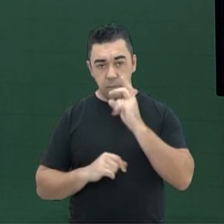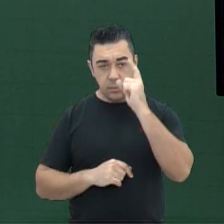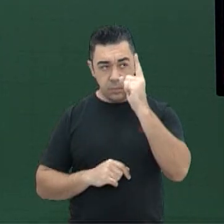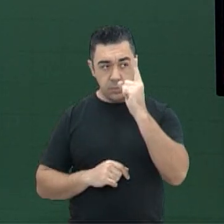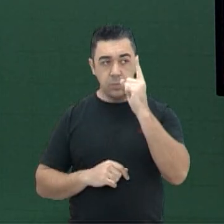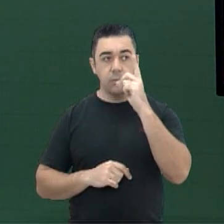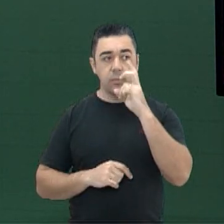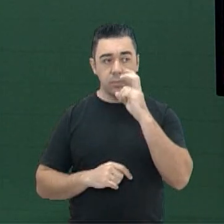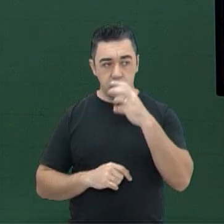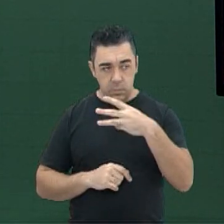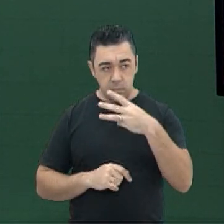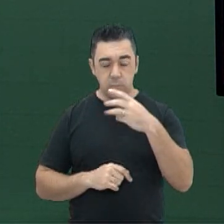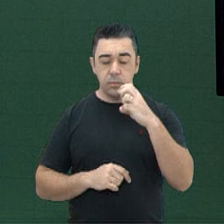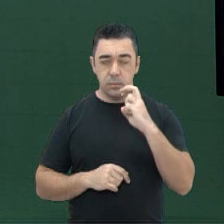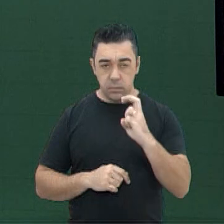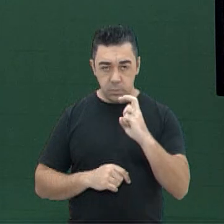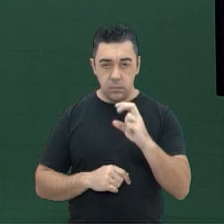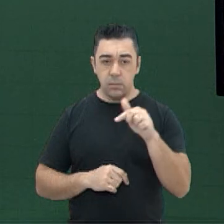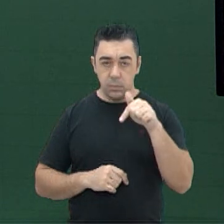subtrações.